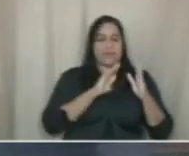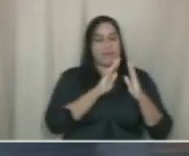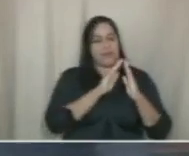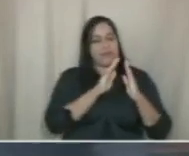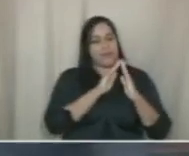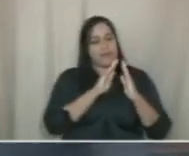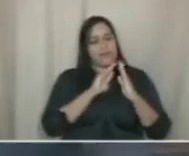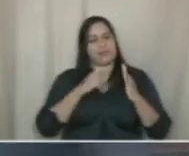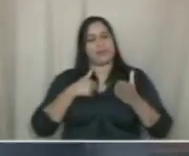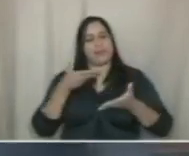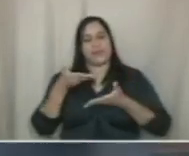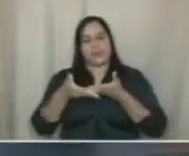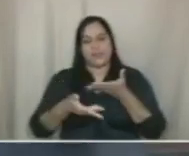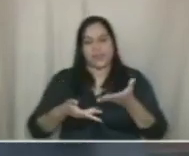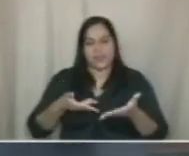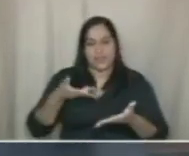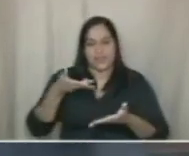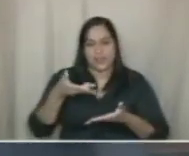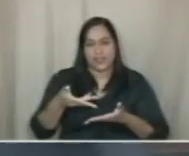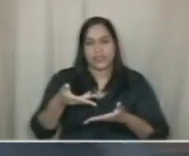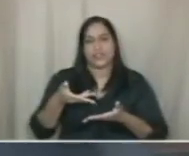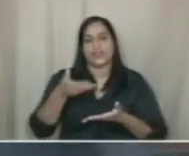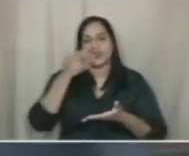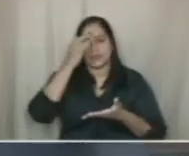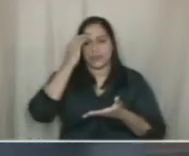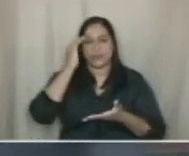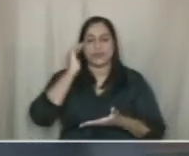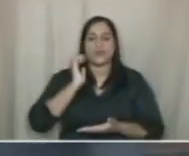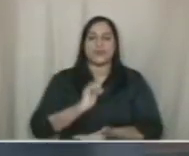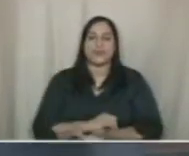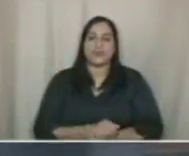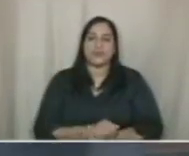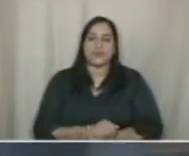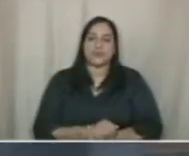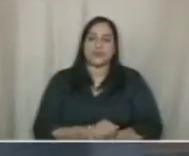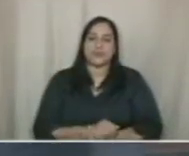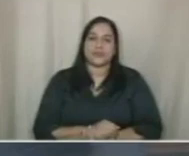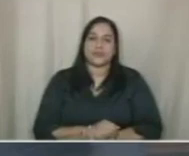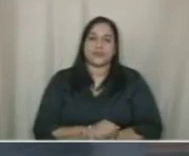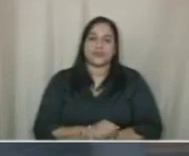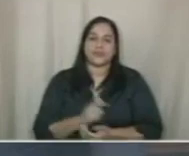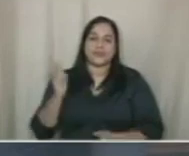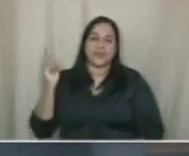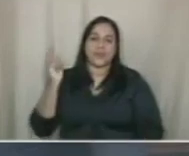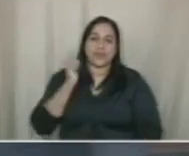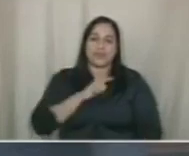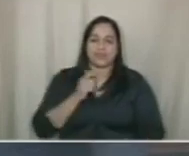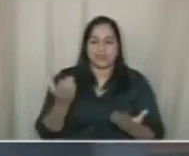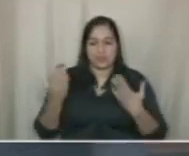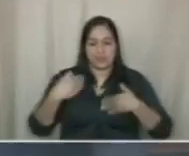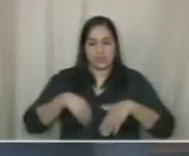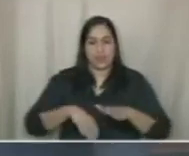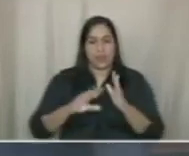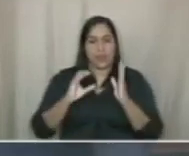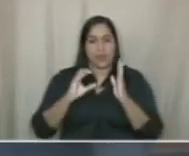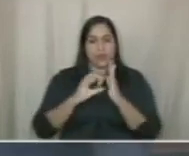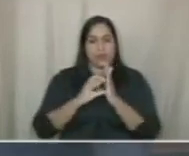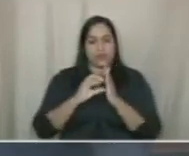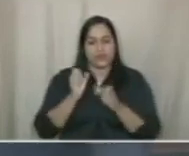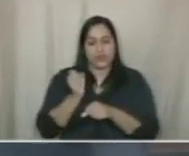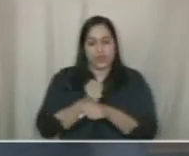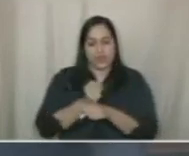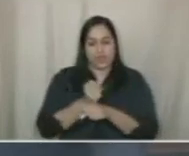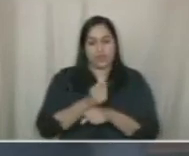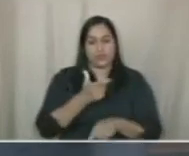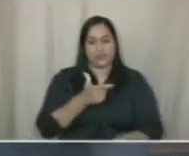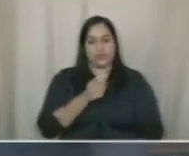retornarei ao meu serviço o meu Ofício que foi alcançado através do concurso público no ano de 2001